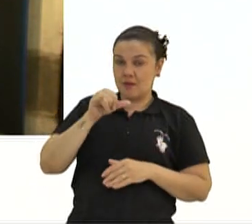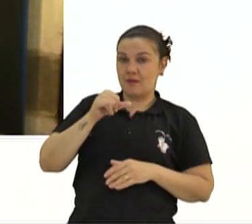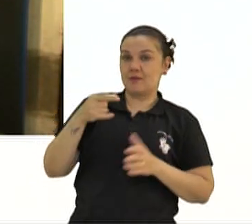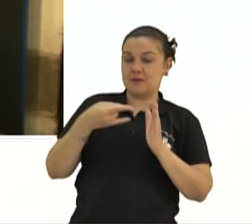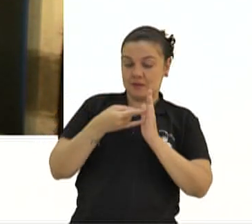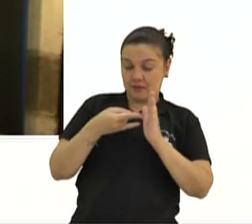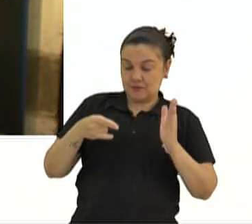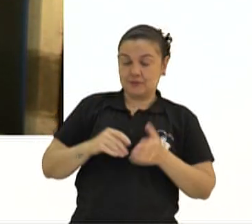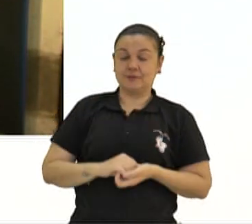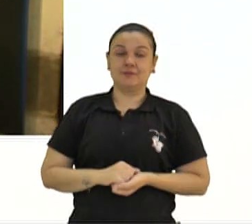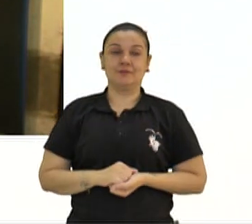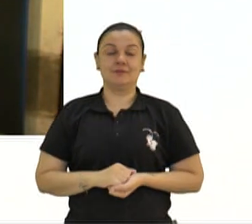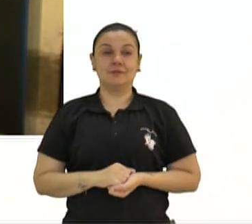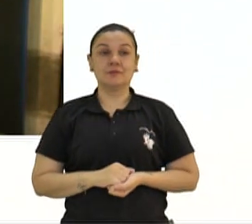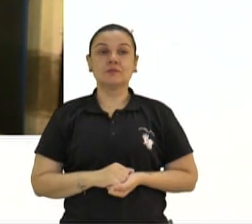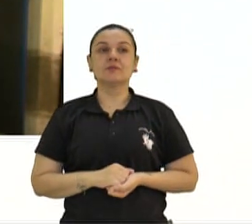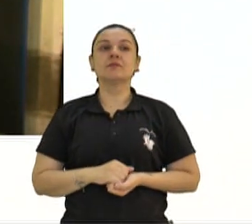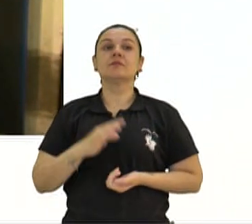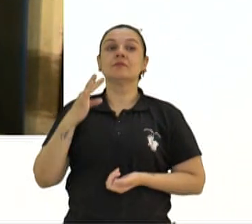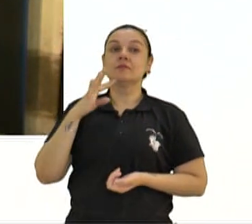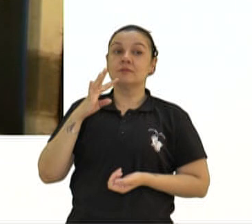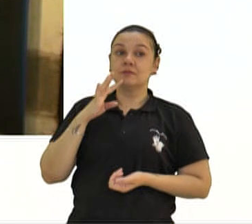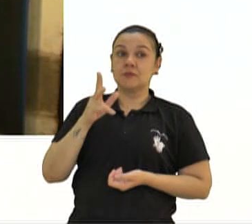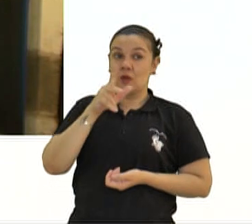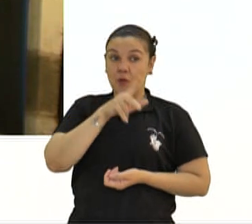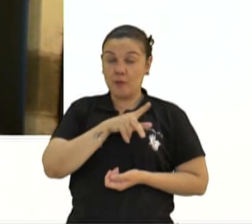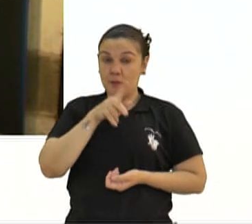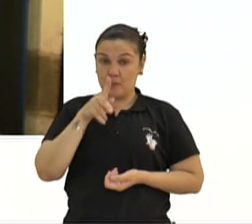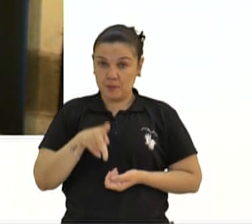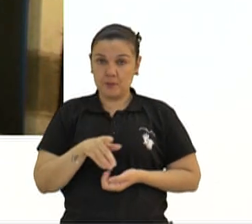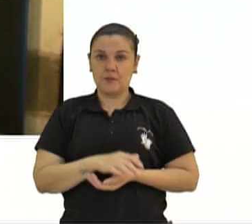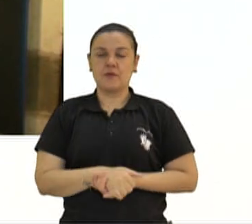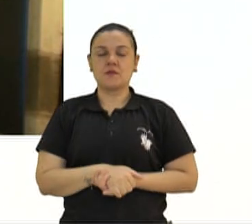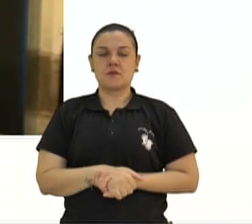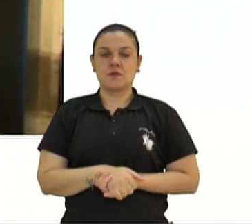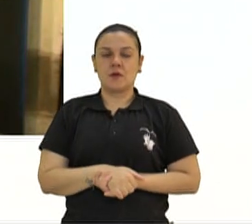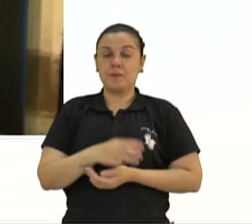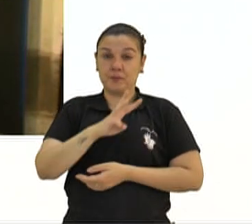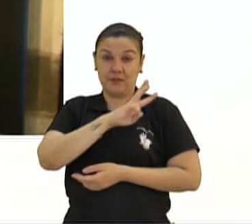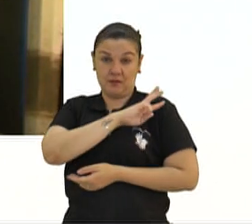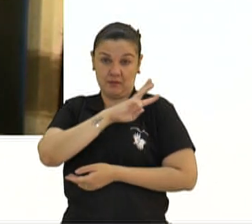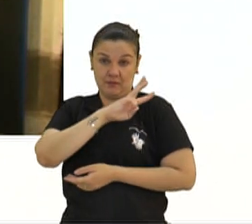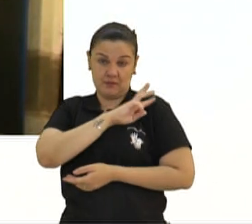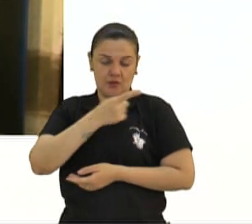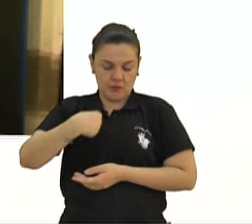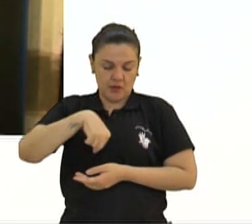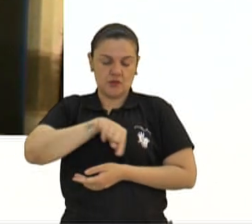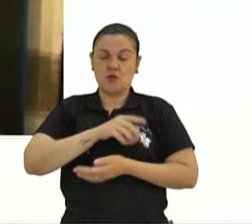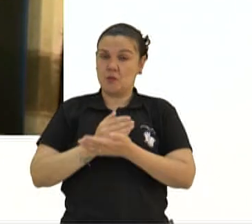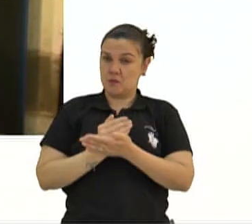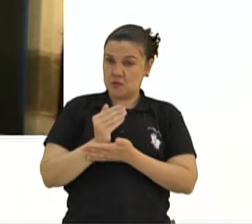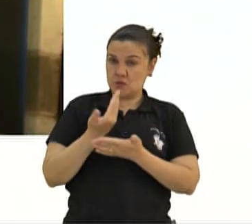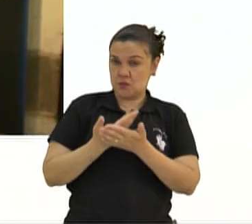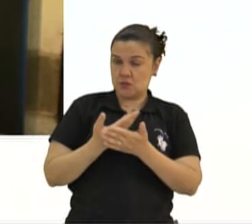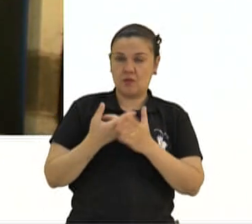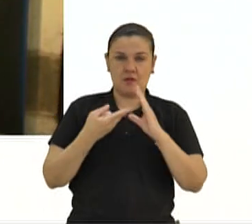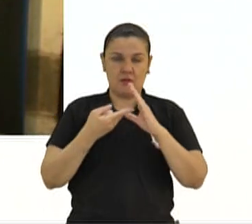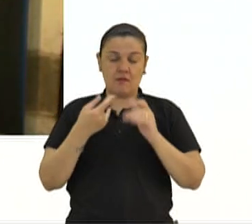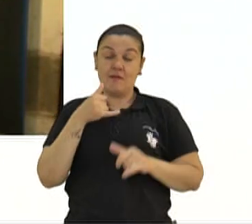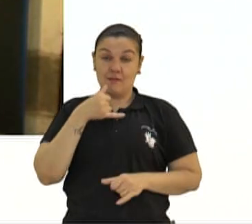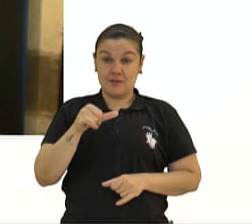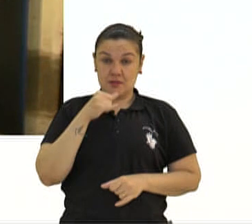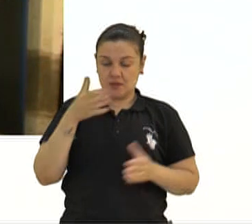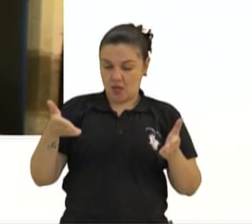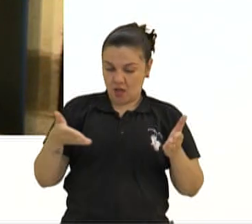à eletricidade. Muito bem. Professor Marcos, na terceira série, nós começamos a estudar eletricidade e nós